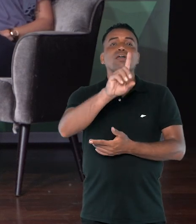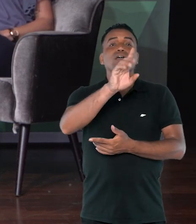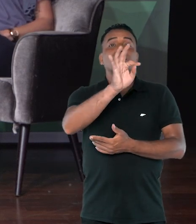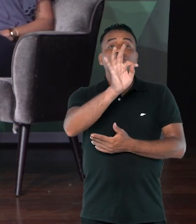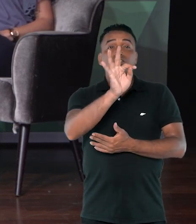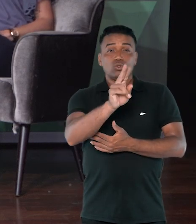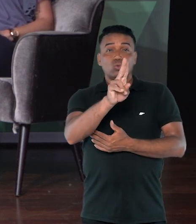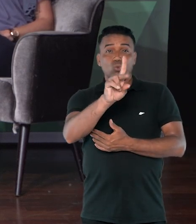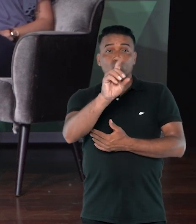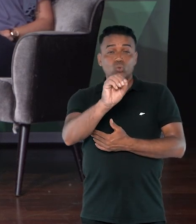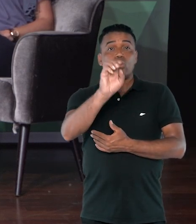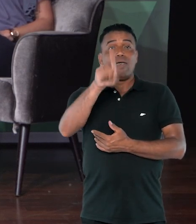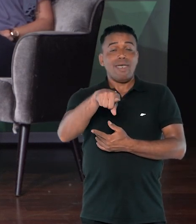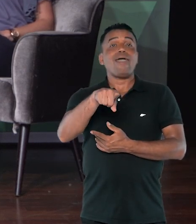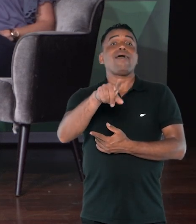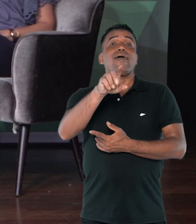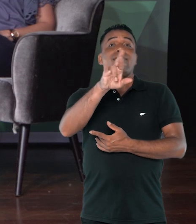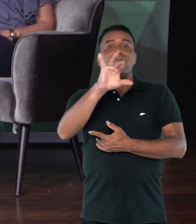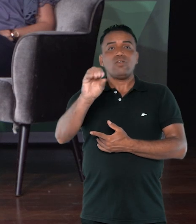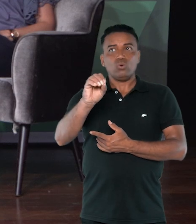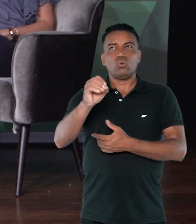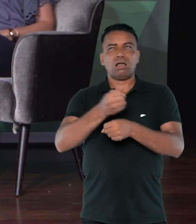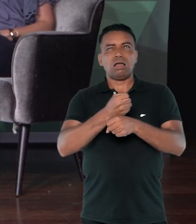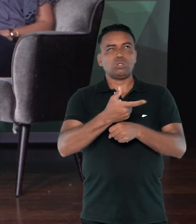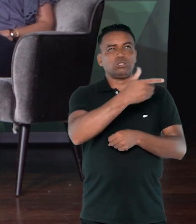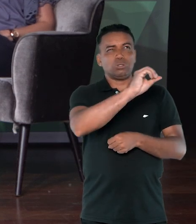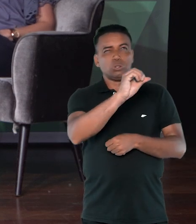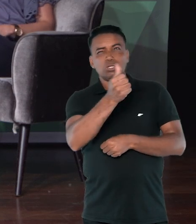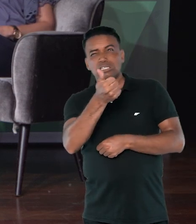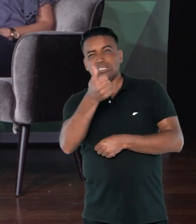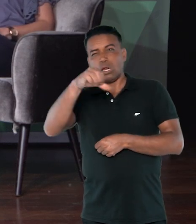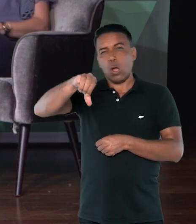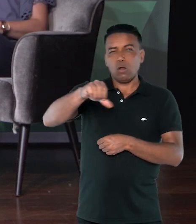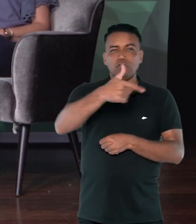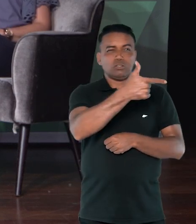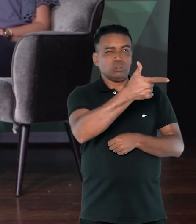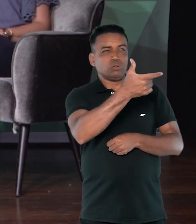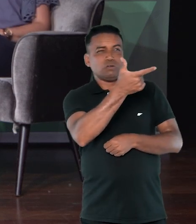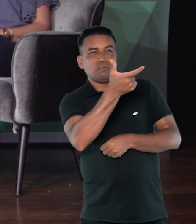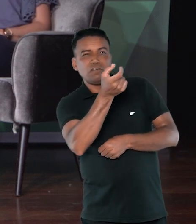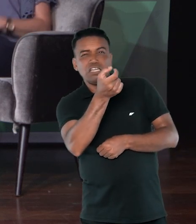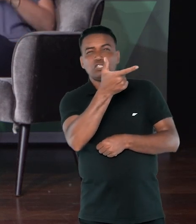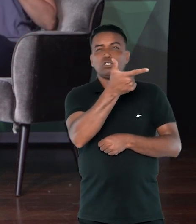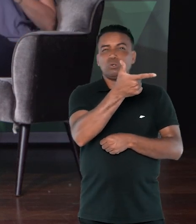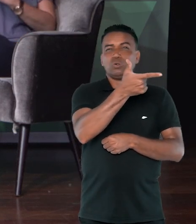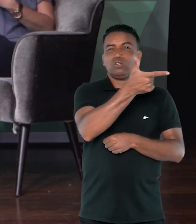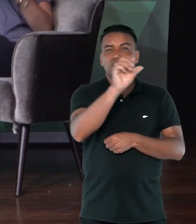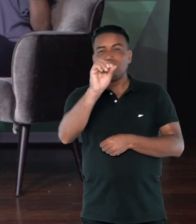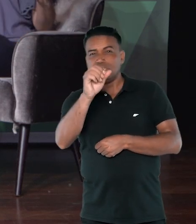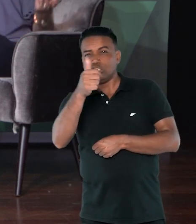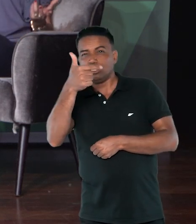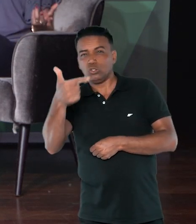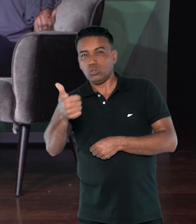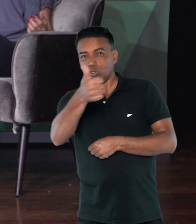mãe, Todas as Cores do Céu, que é um livro maravilhoso, indiano. Nossa, também me tocou muito,